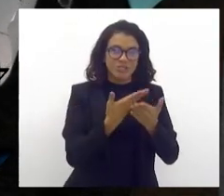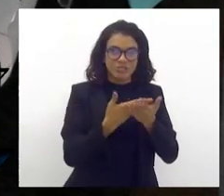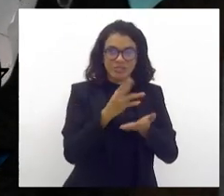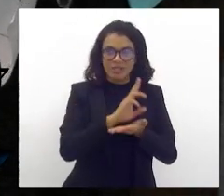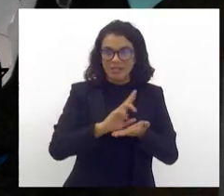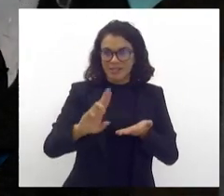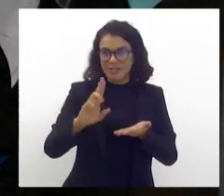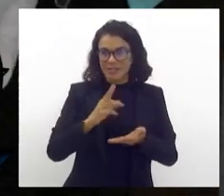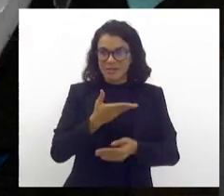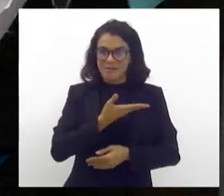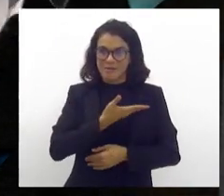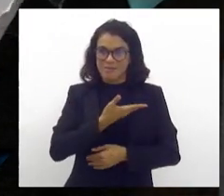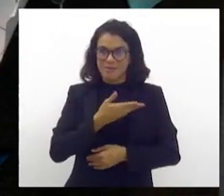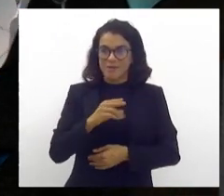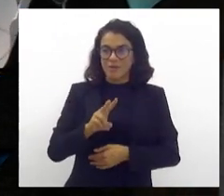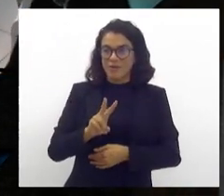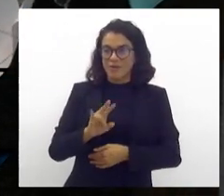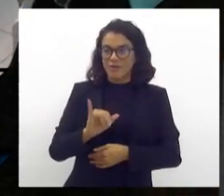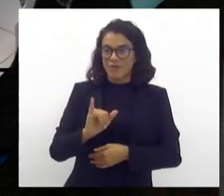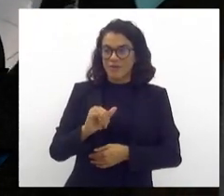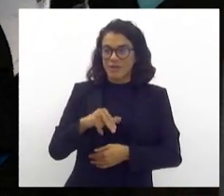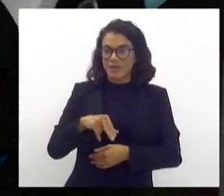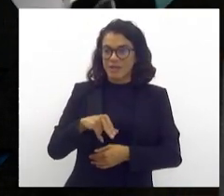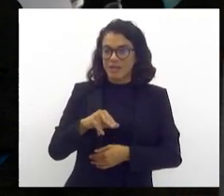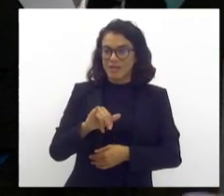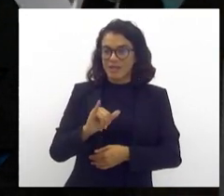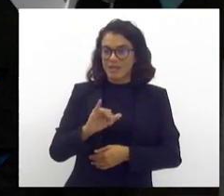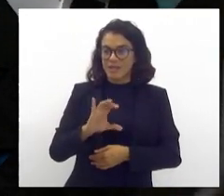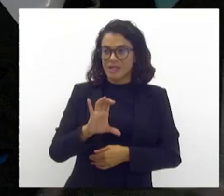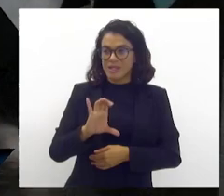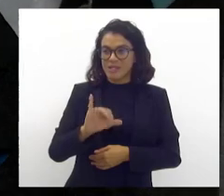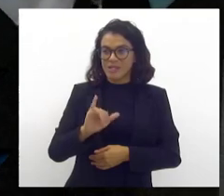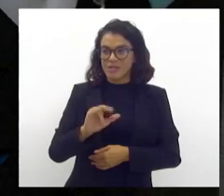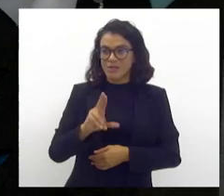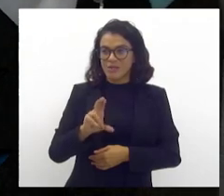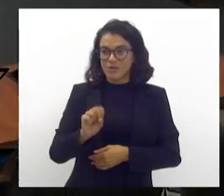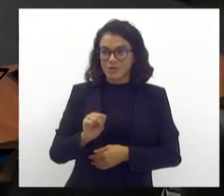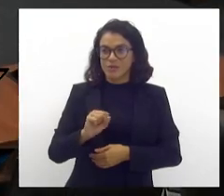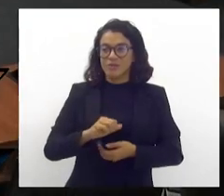está aqui o meu amigo Vinícius Cozzolino. Obrigado, meu irmão.